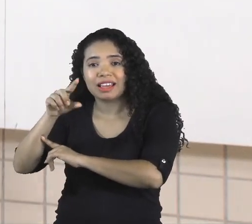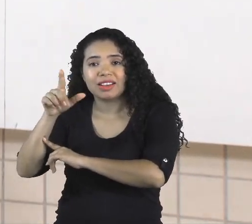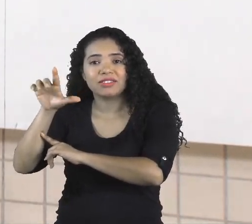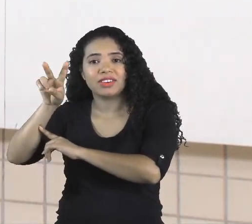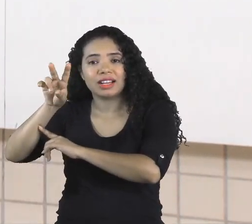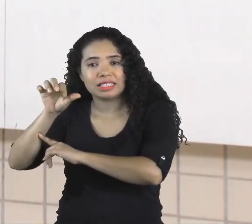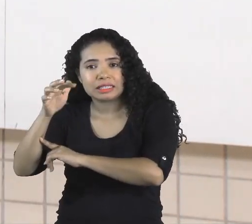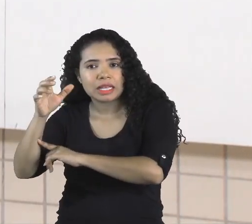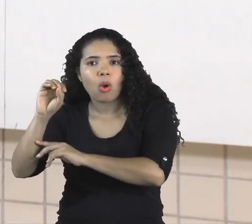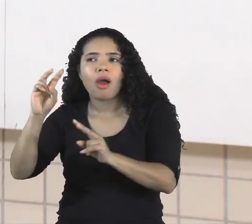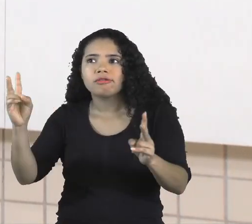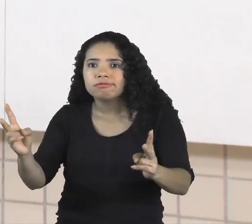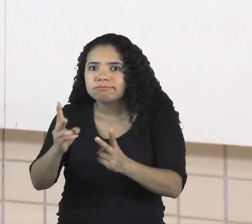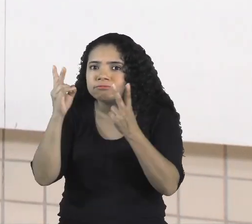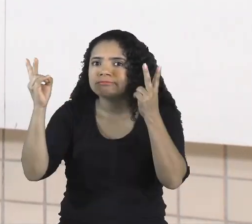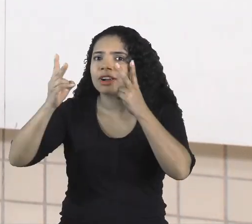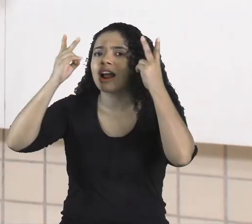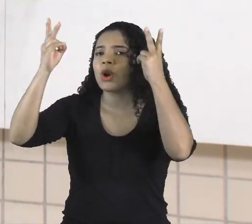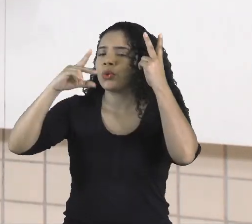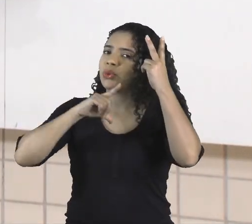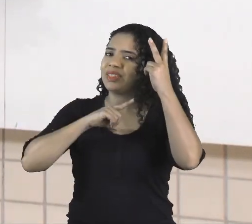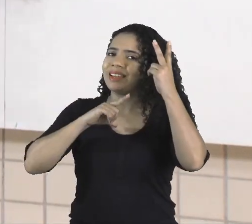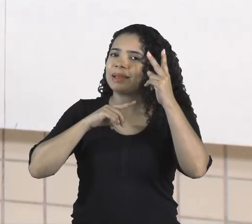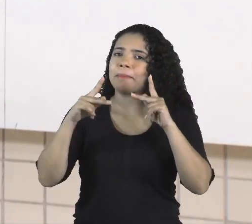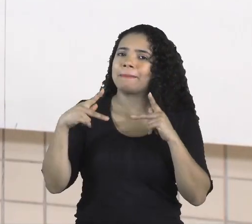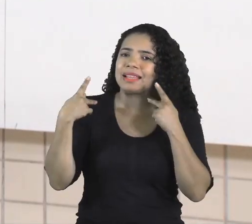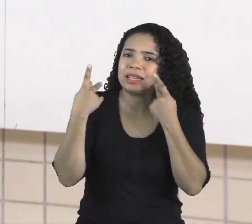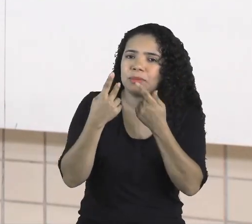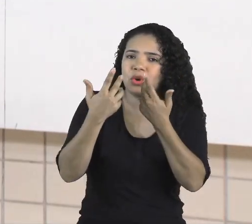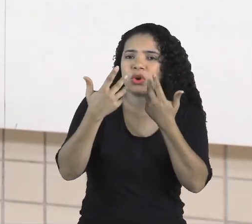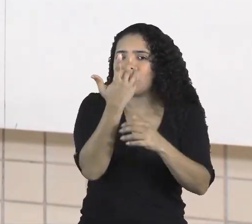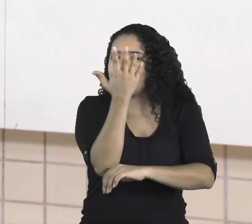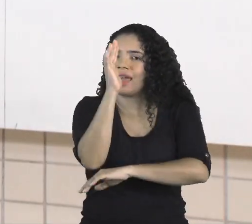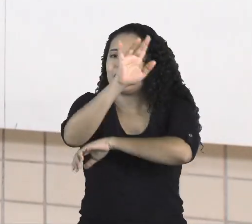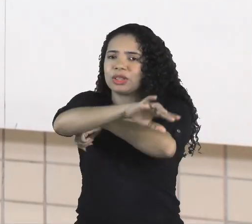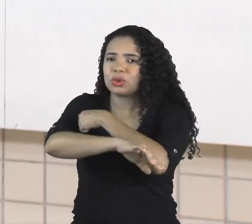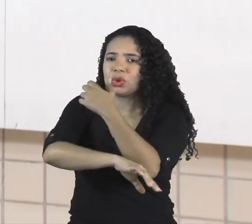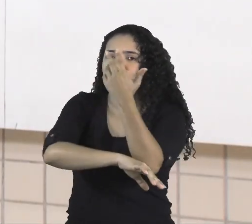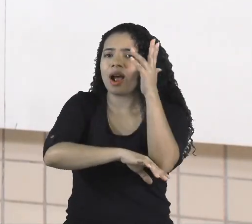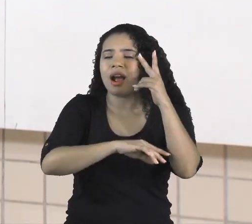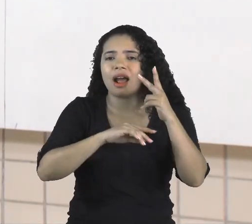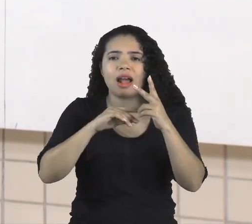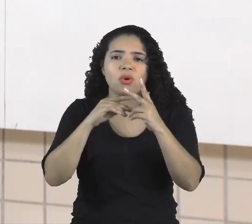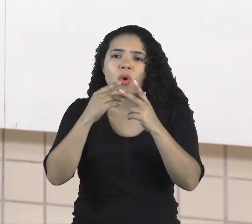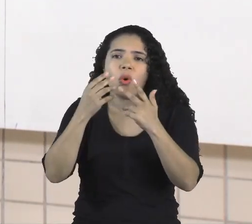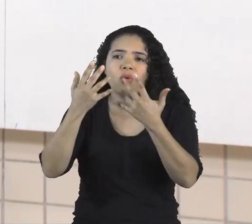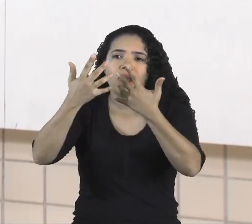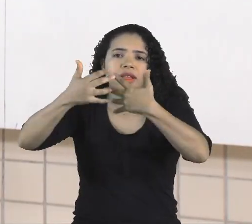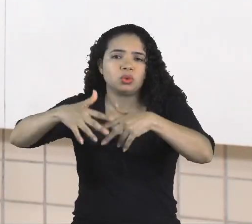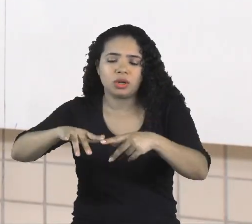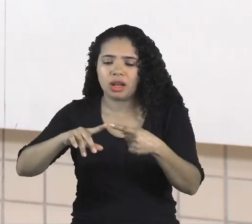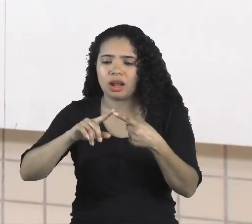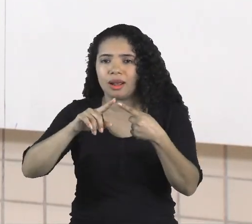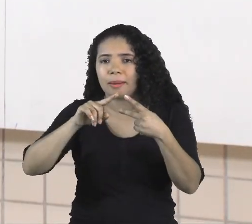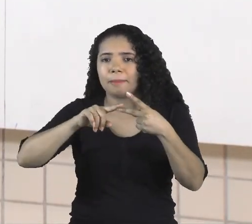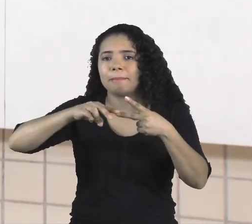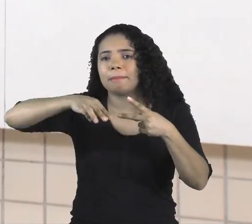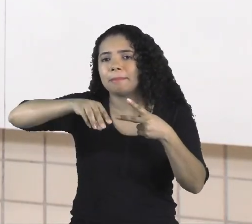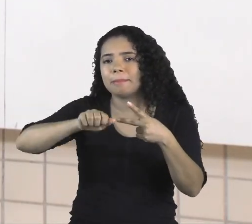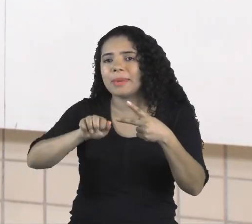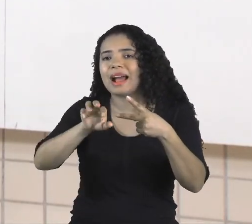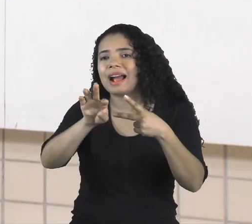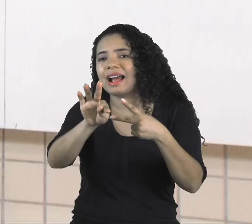cultura. Patrimônio natural, patrimônio material, que lembra que eu mostrei?